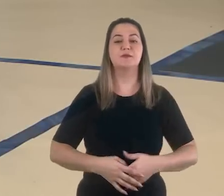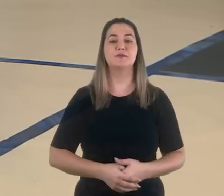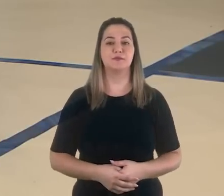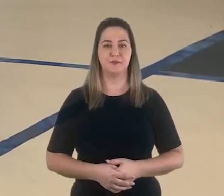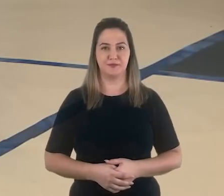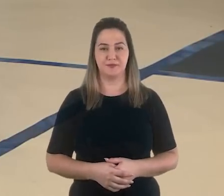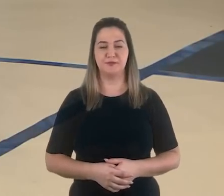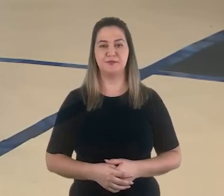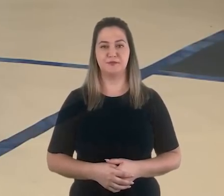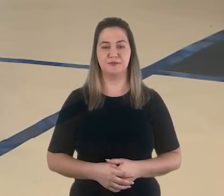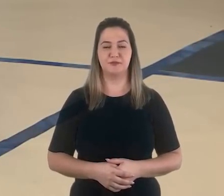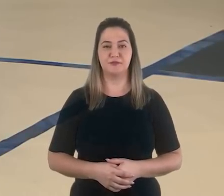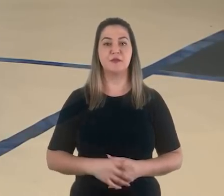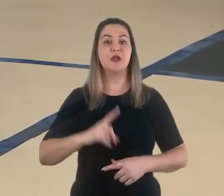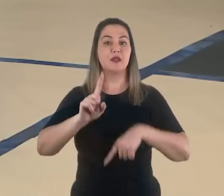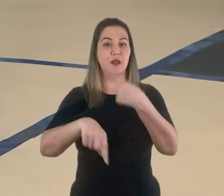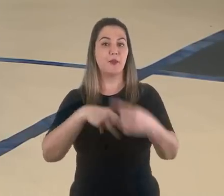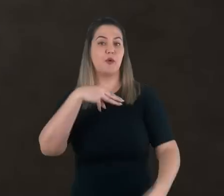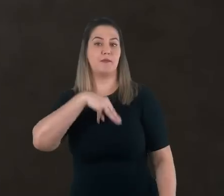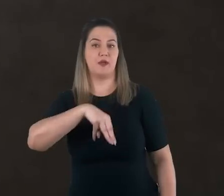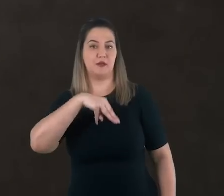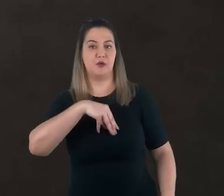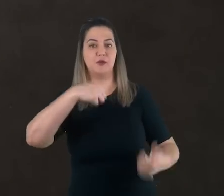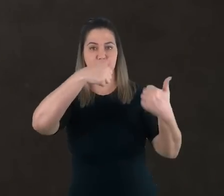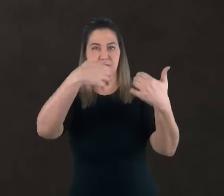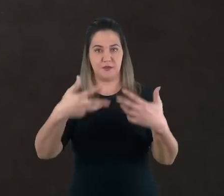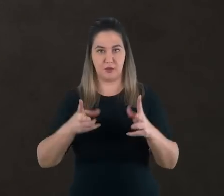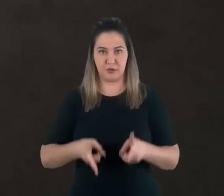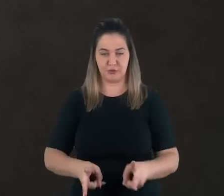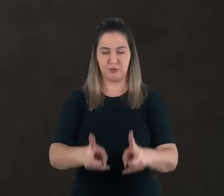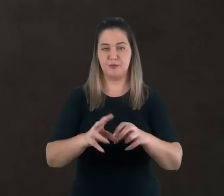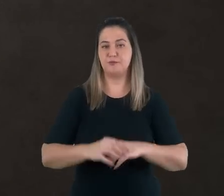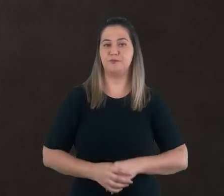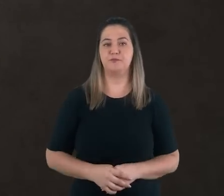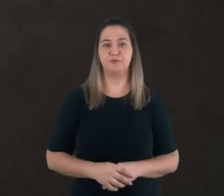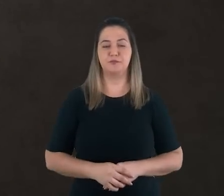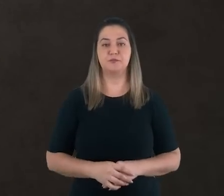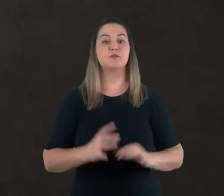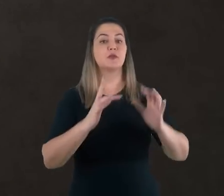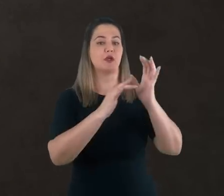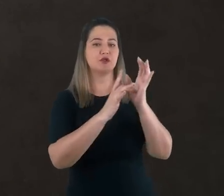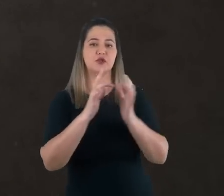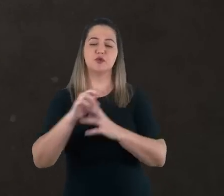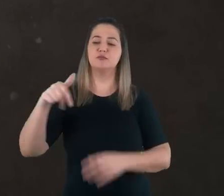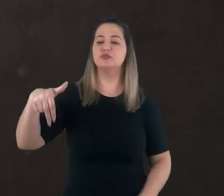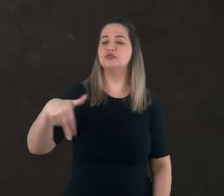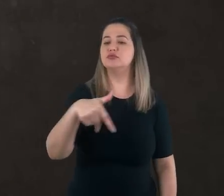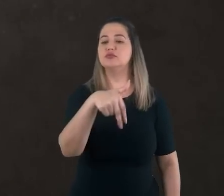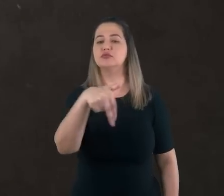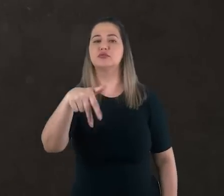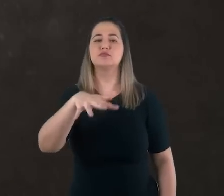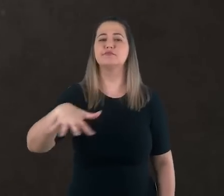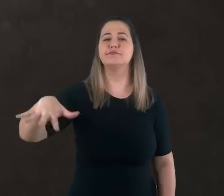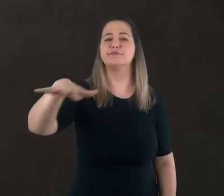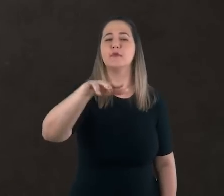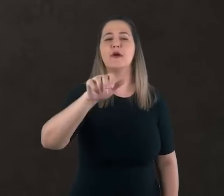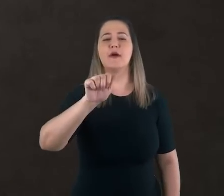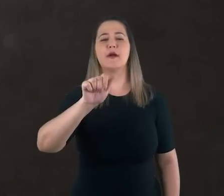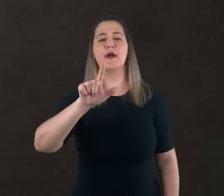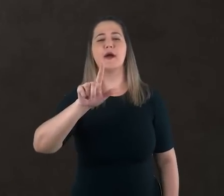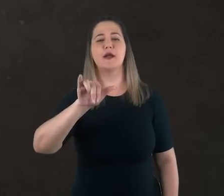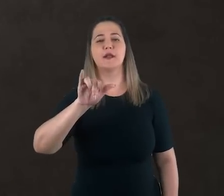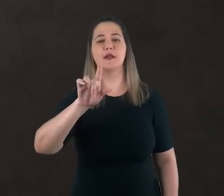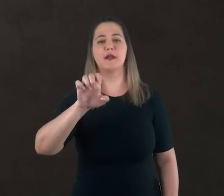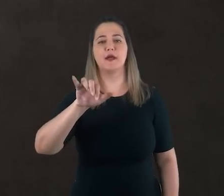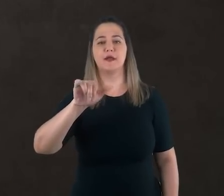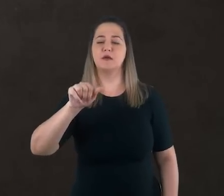Depois, o texto de Mateus continua dizendo o seguinte, preste atenção. E Jesus percorria por toda a Galileia, ensinando nas sinagogas